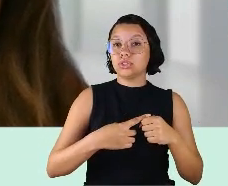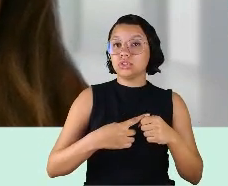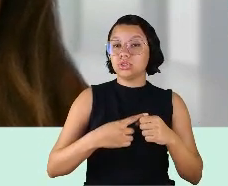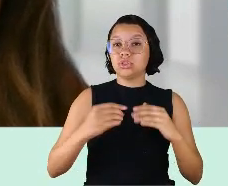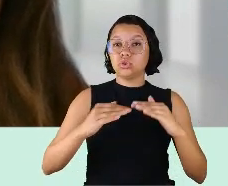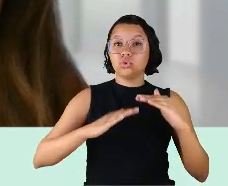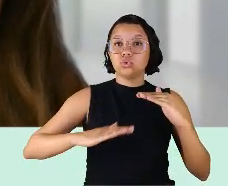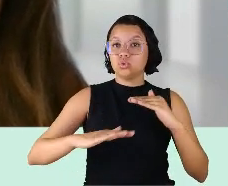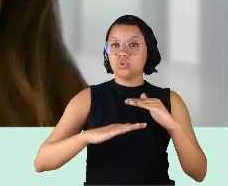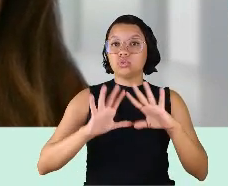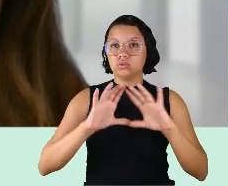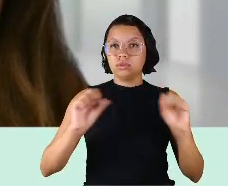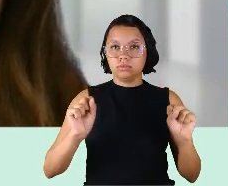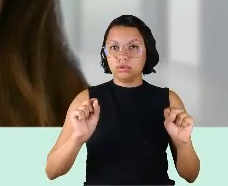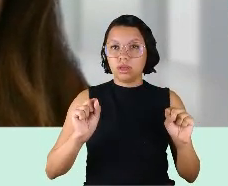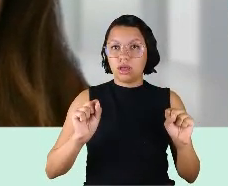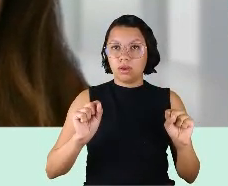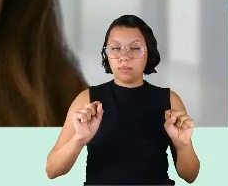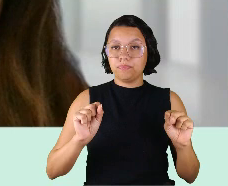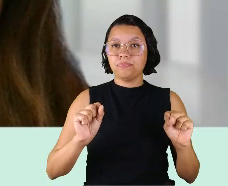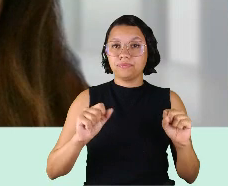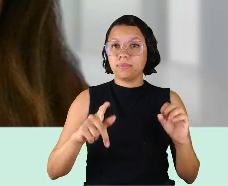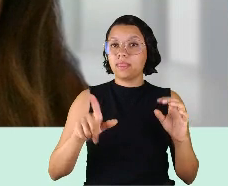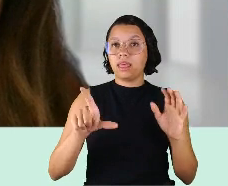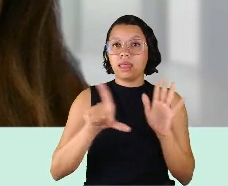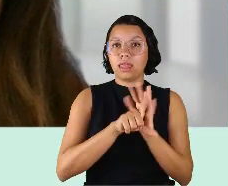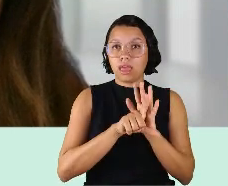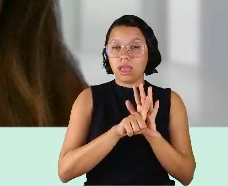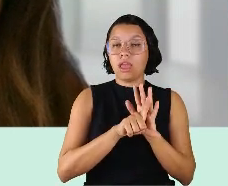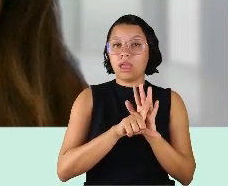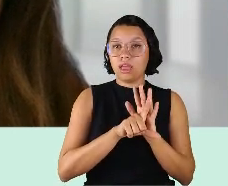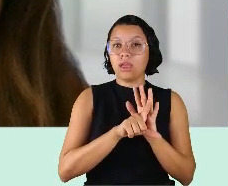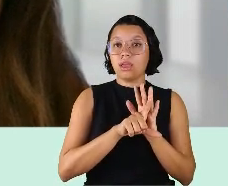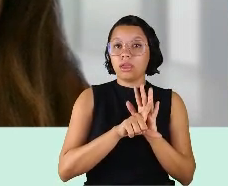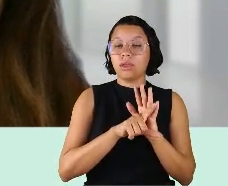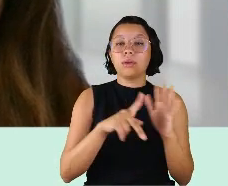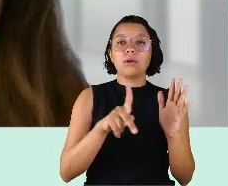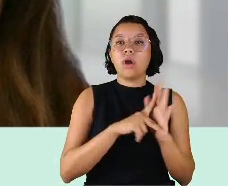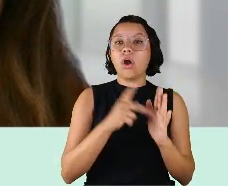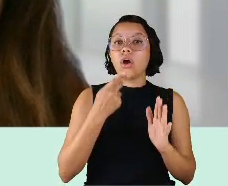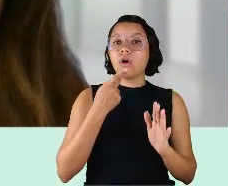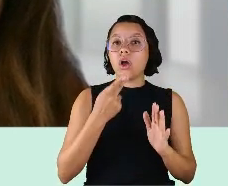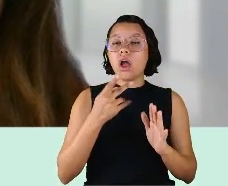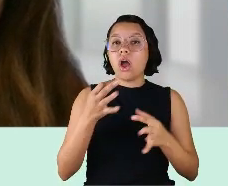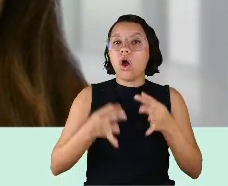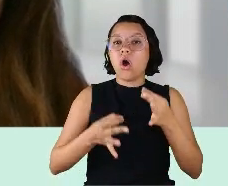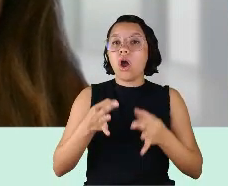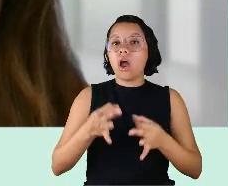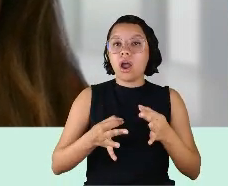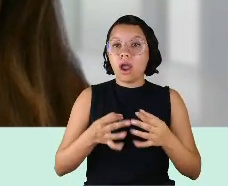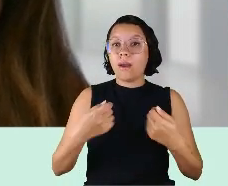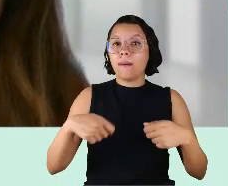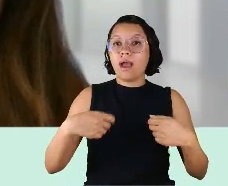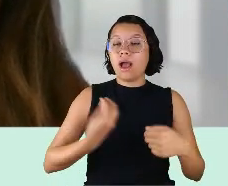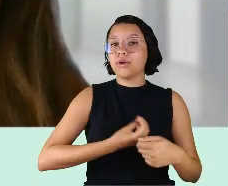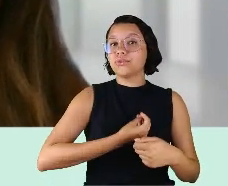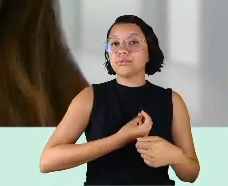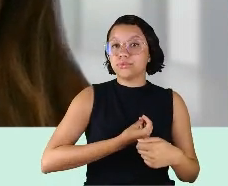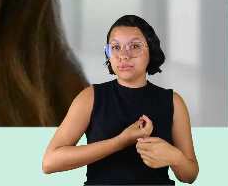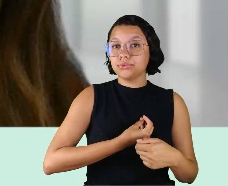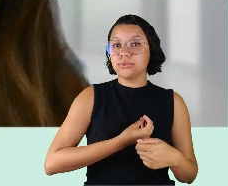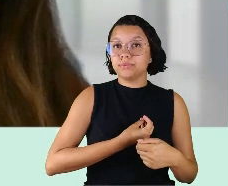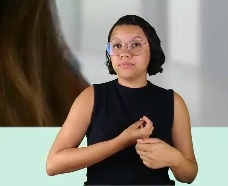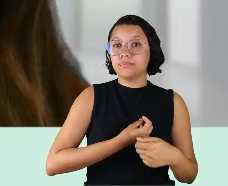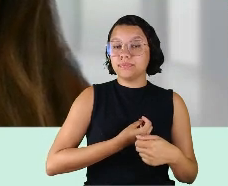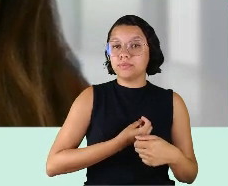A LOMAN não foi revogada. A LOMAN diz que o magistrado deverá residir